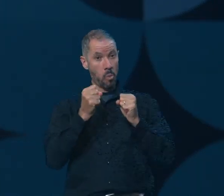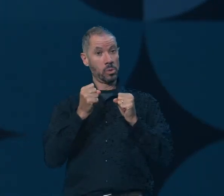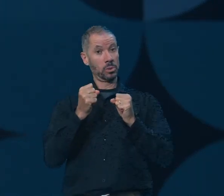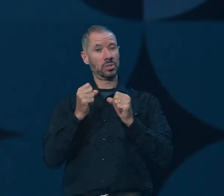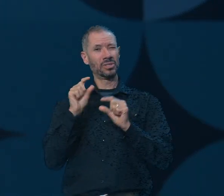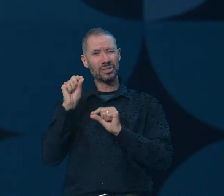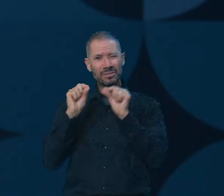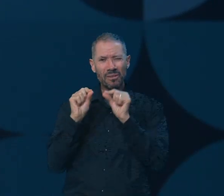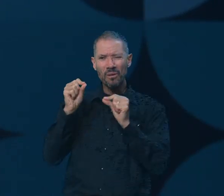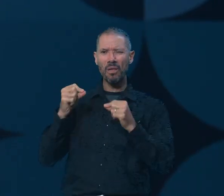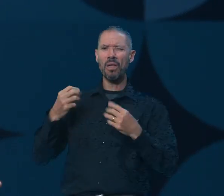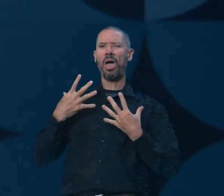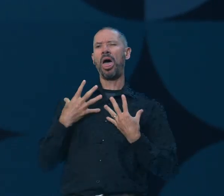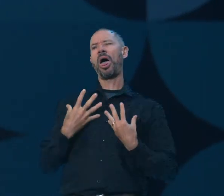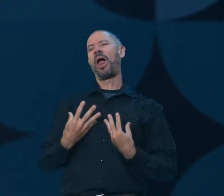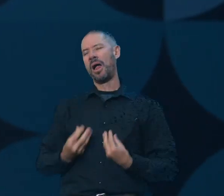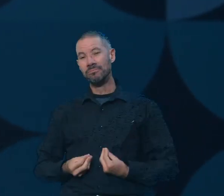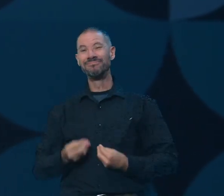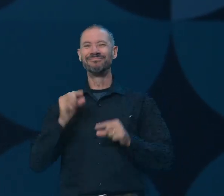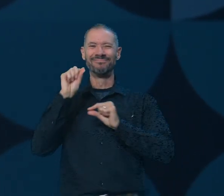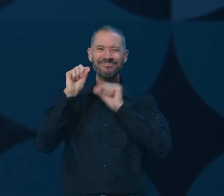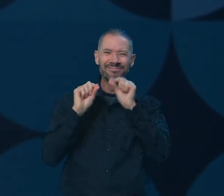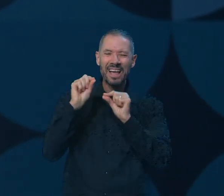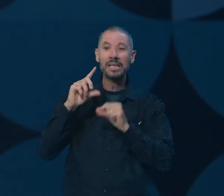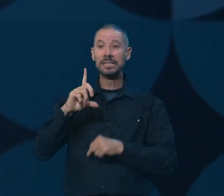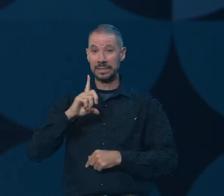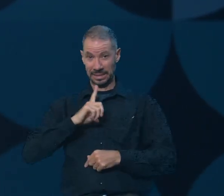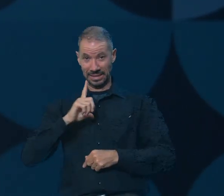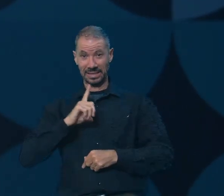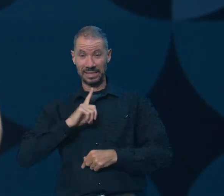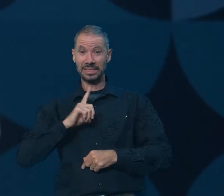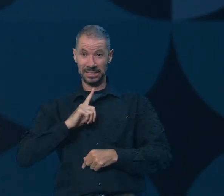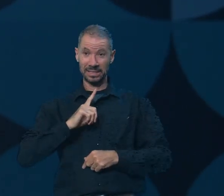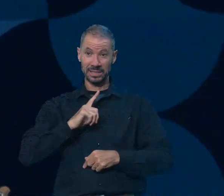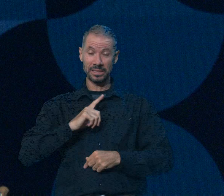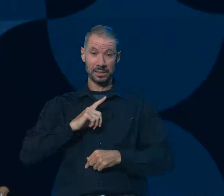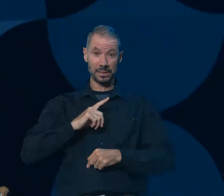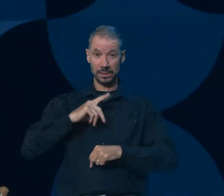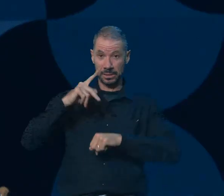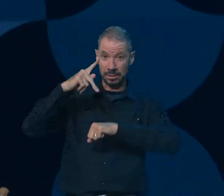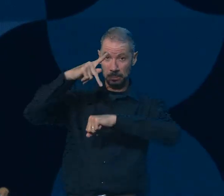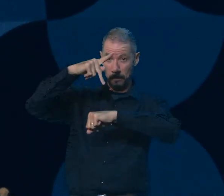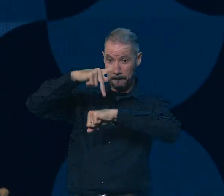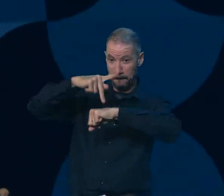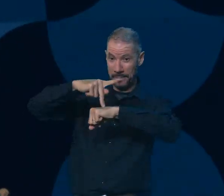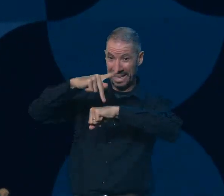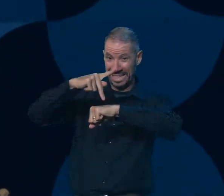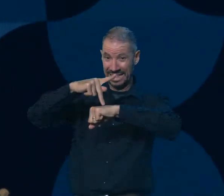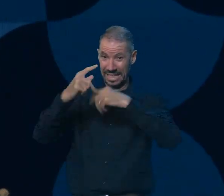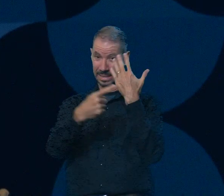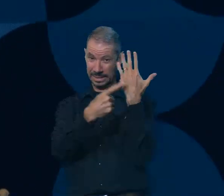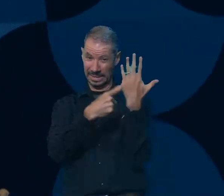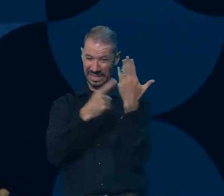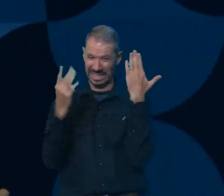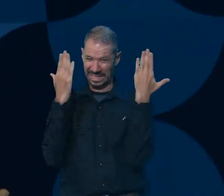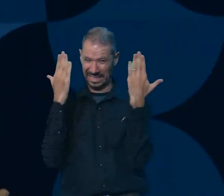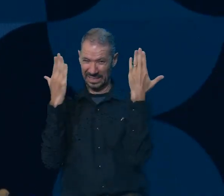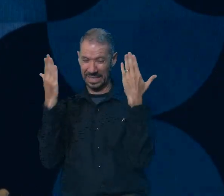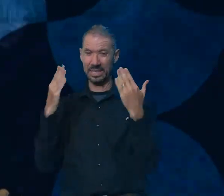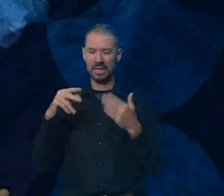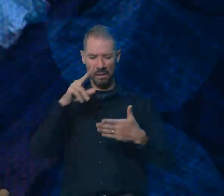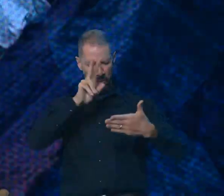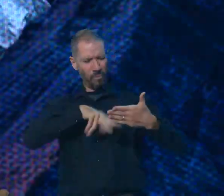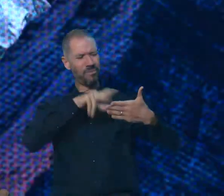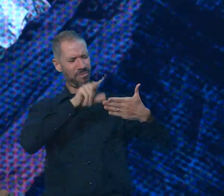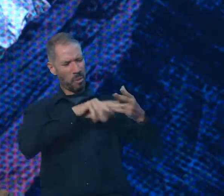essa exaustão. Afinal de contas, existem pedras que causam a nossa exaustão. Enquanto eu estava